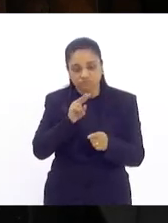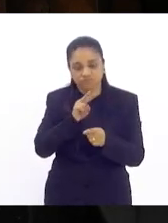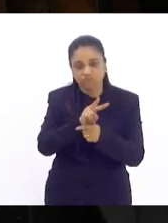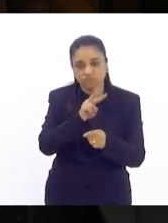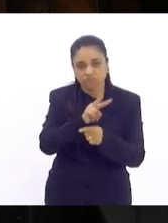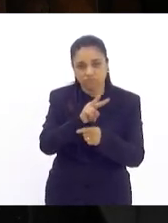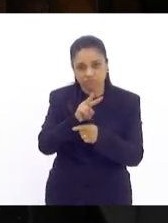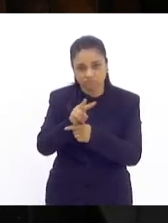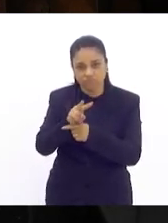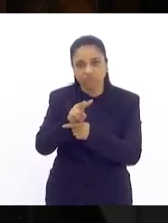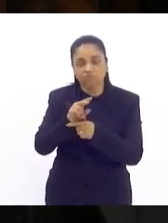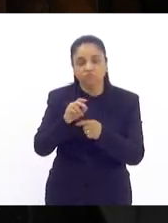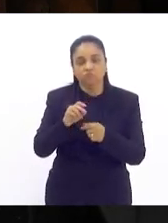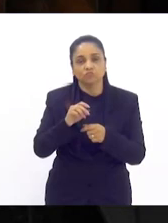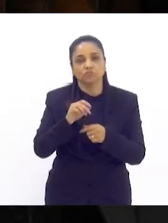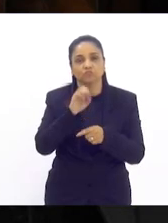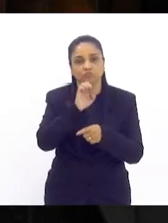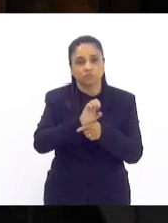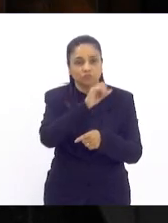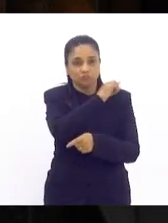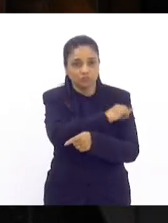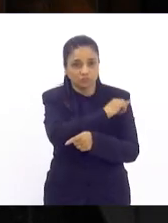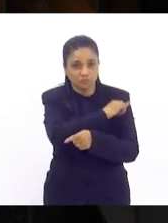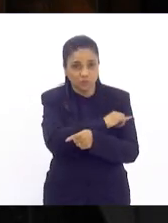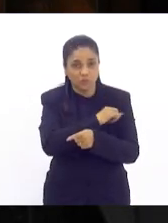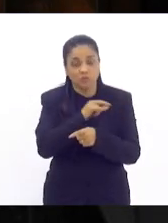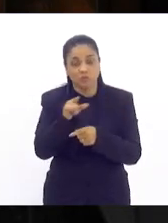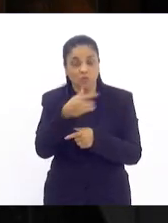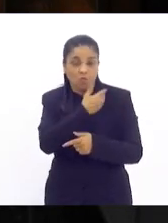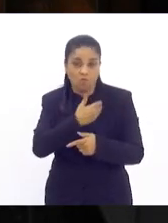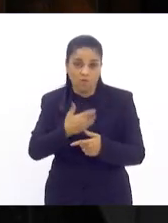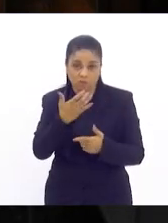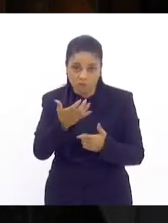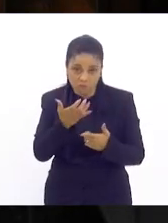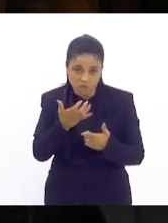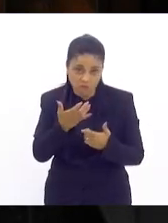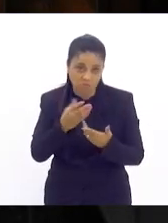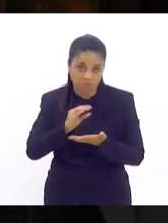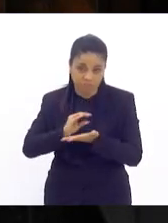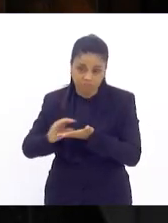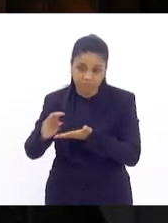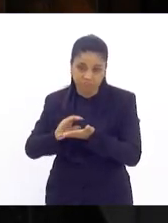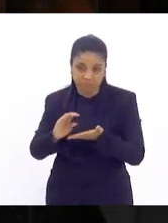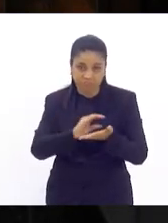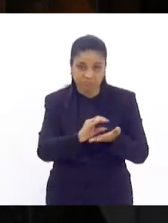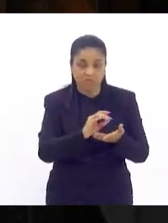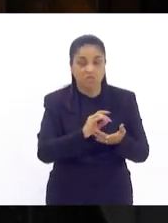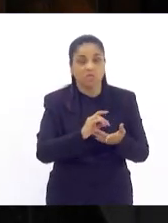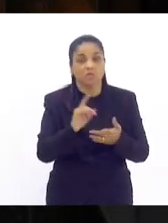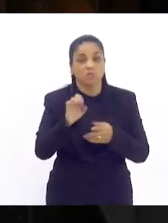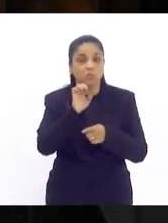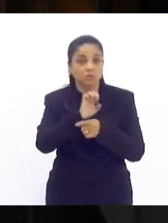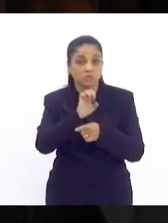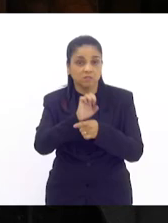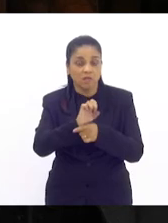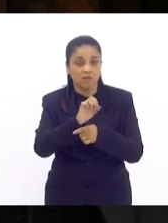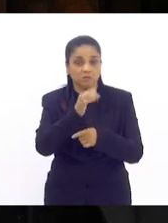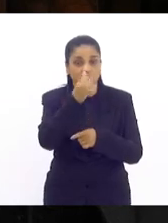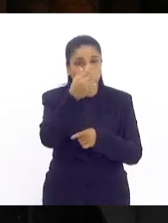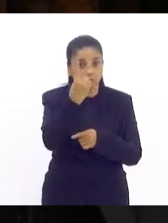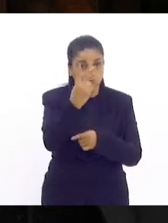ser gasto Como o governo queria e a construção do Estado define que dois por cento